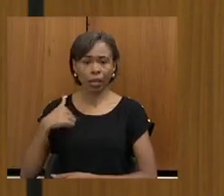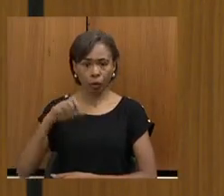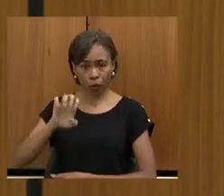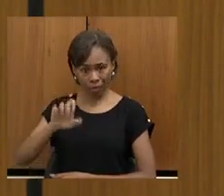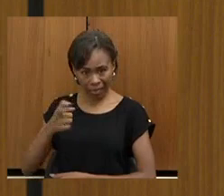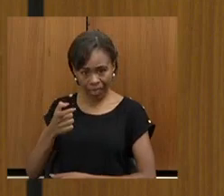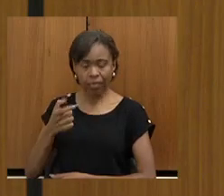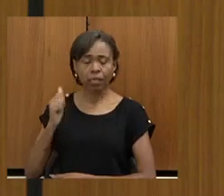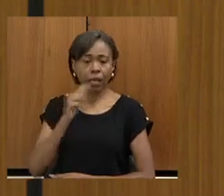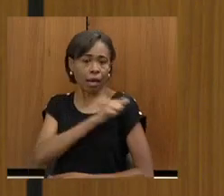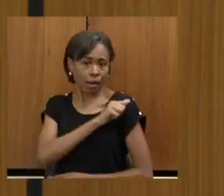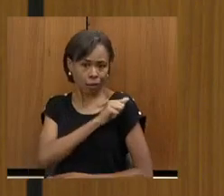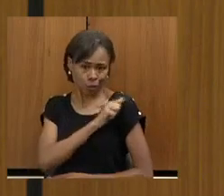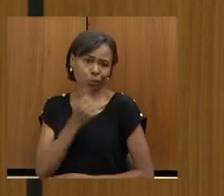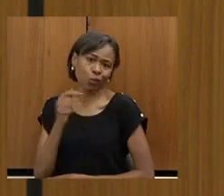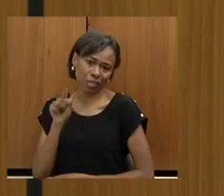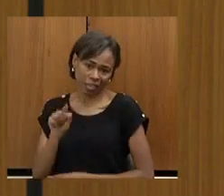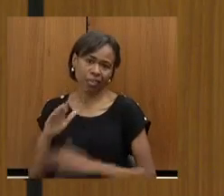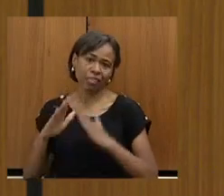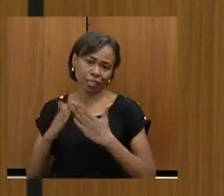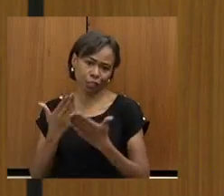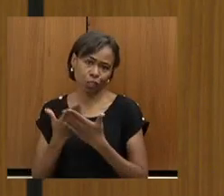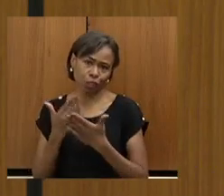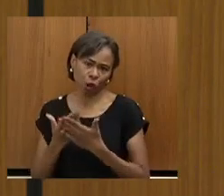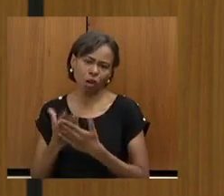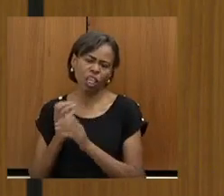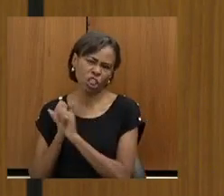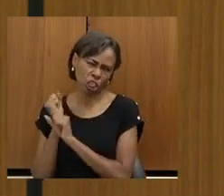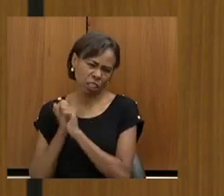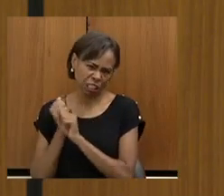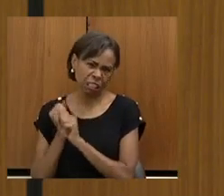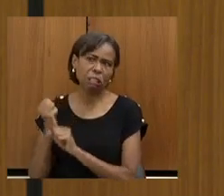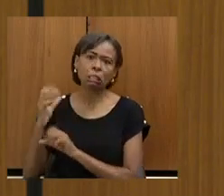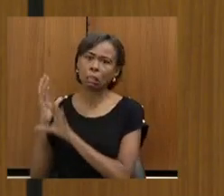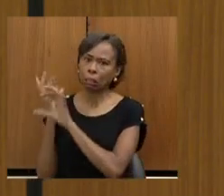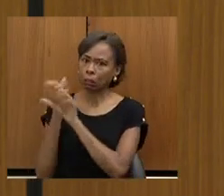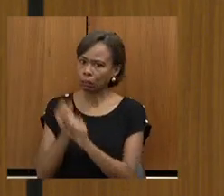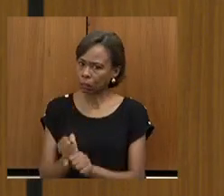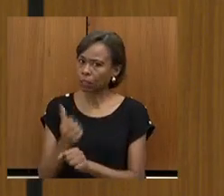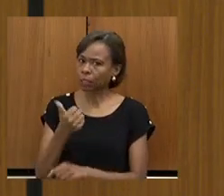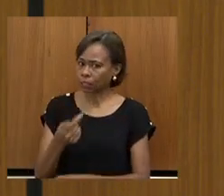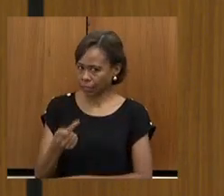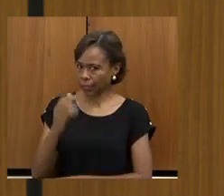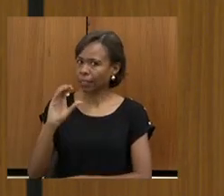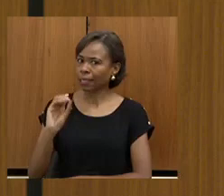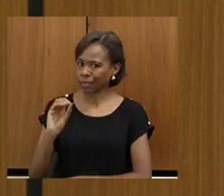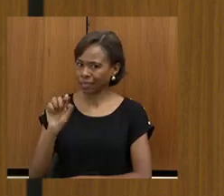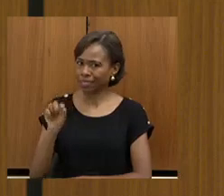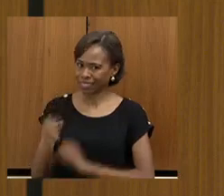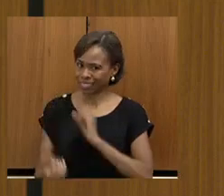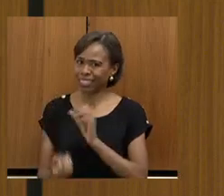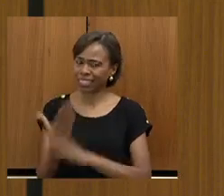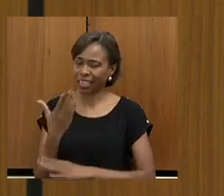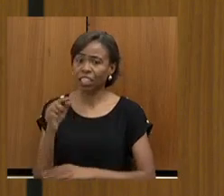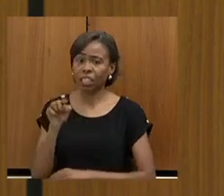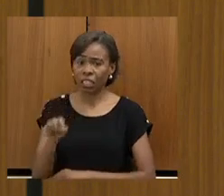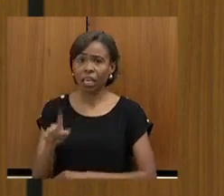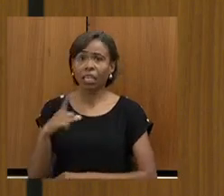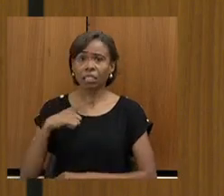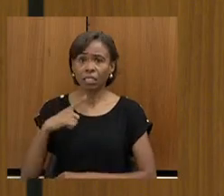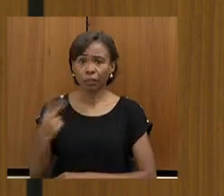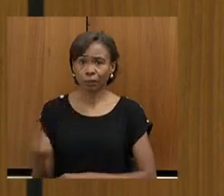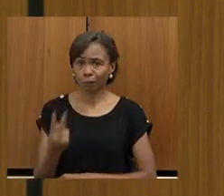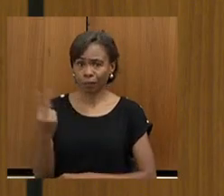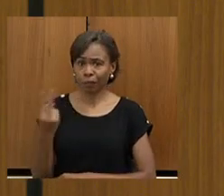estudar nessa instituição, que existe há mais de 70 anos. E é uma instituição que, dentro dos seus valores, tem